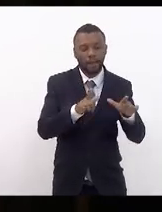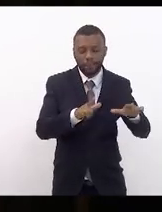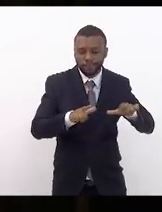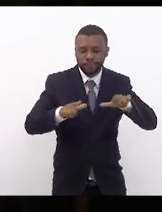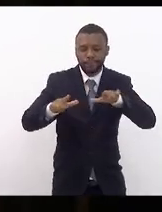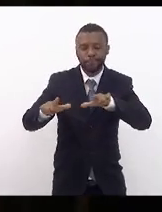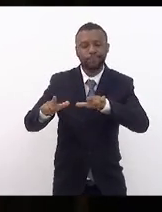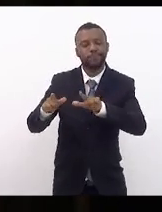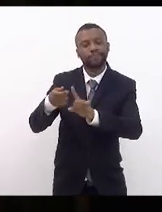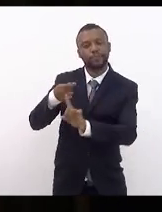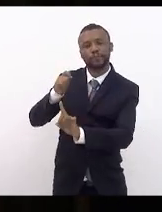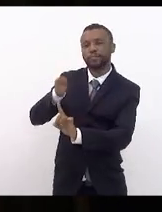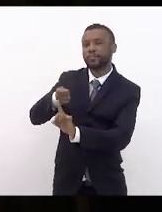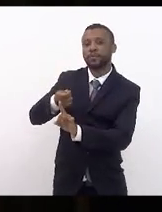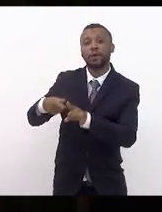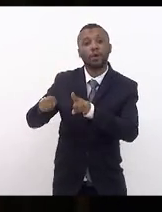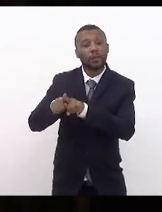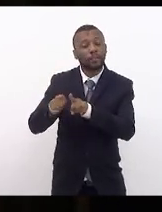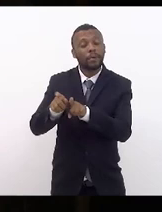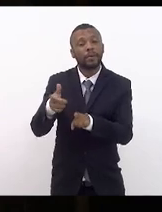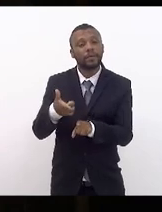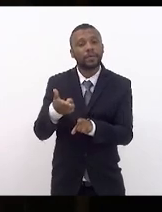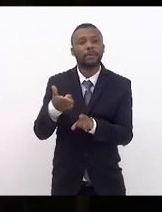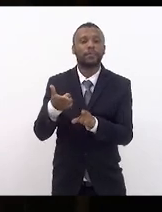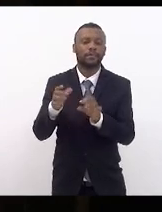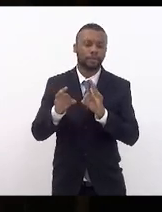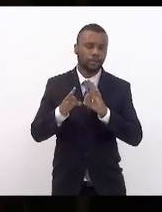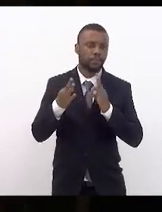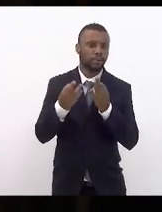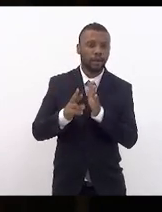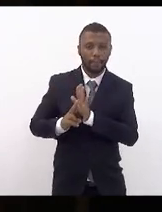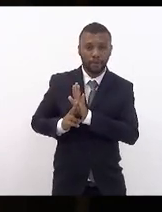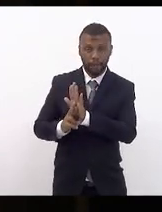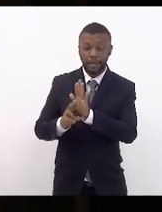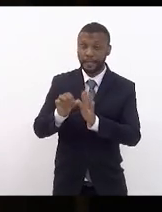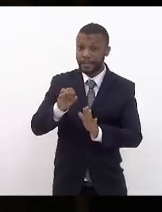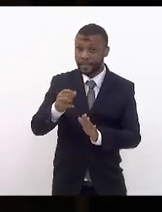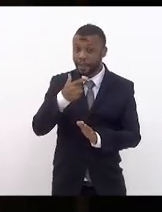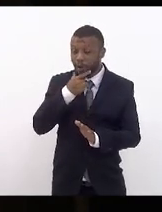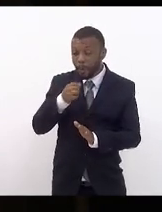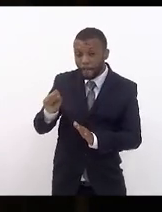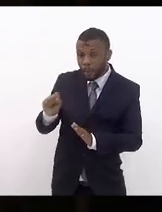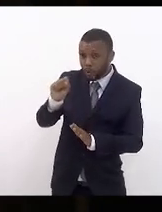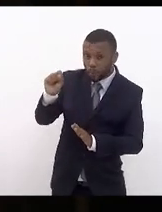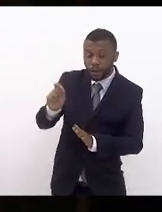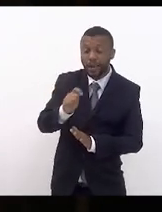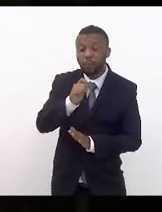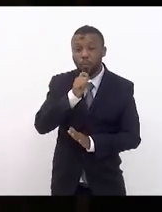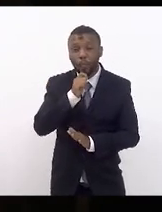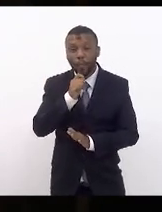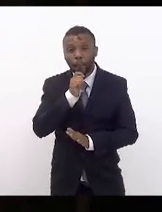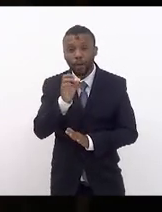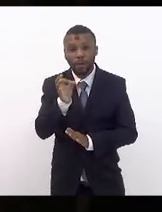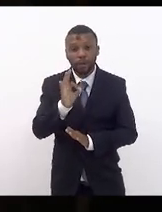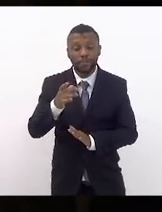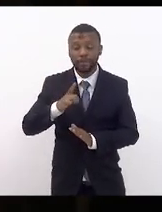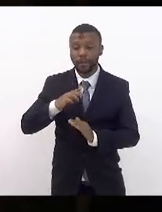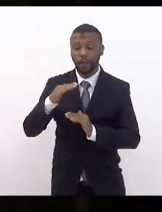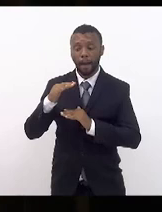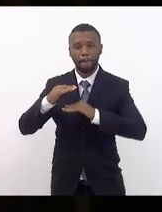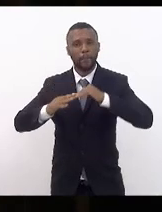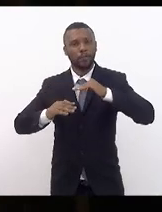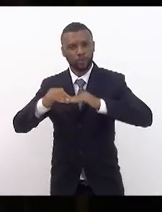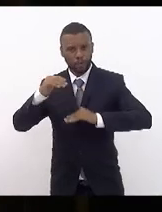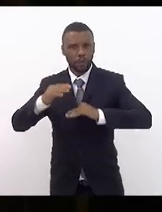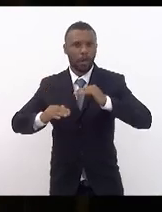E queria, em nome de nossa família, dizer que, se meu sogro não tivesse tido a carreira